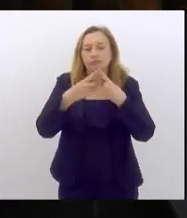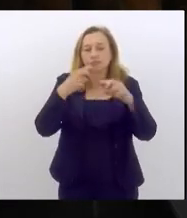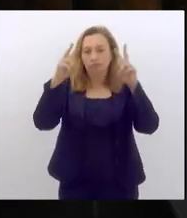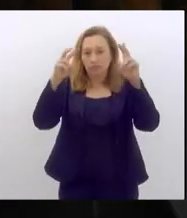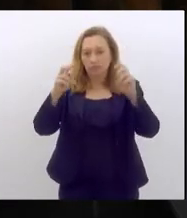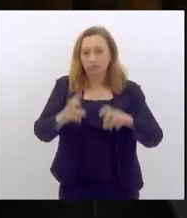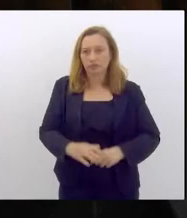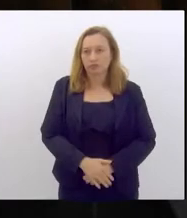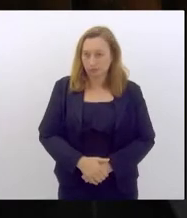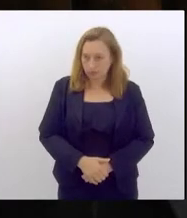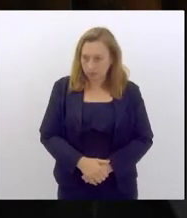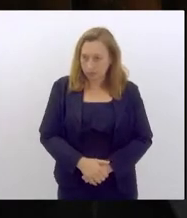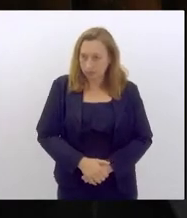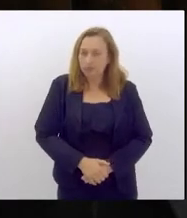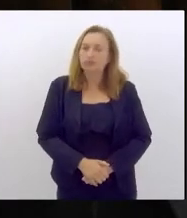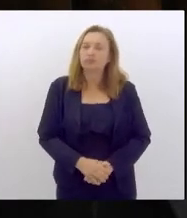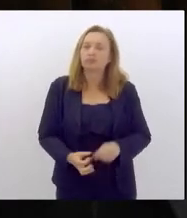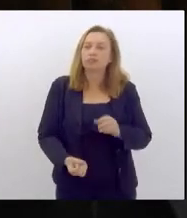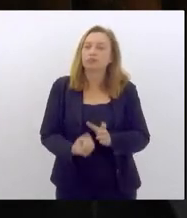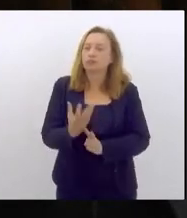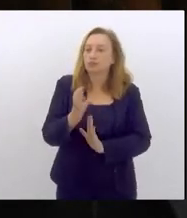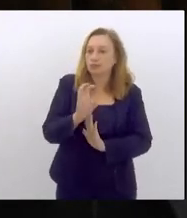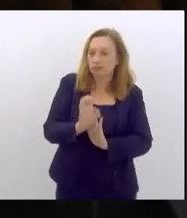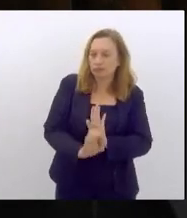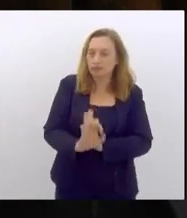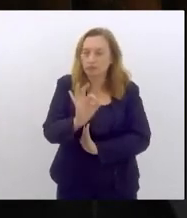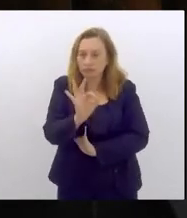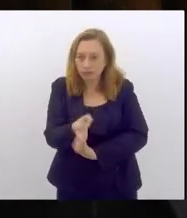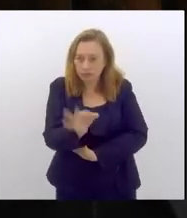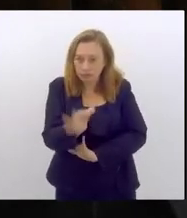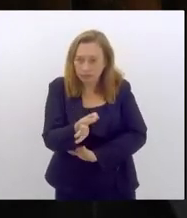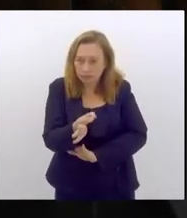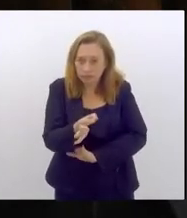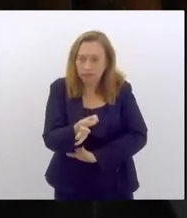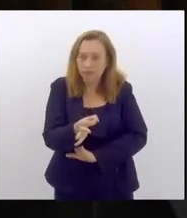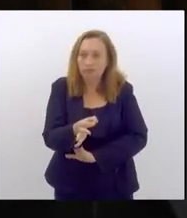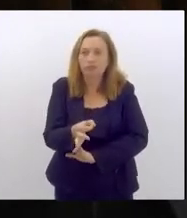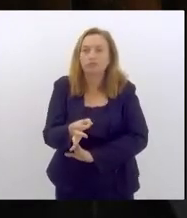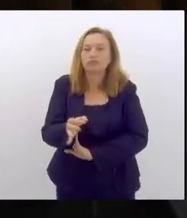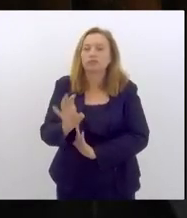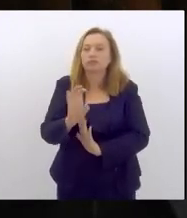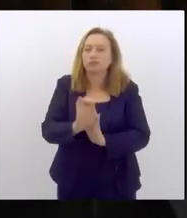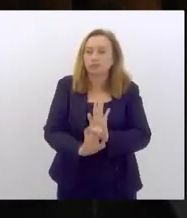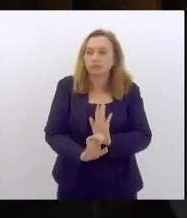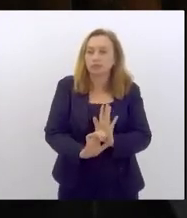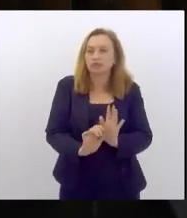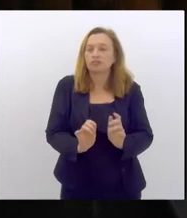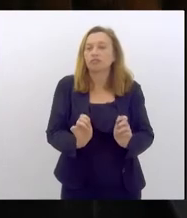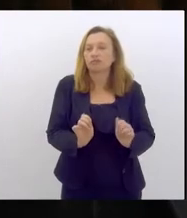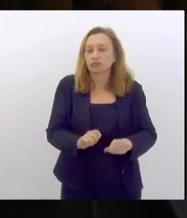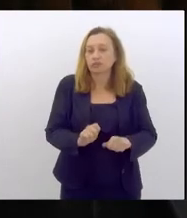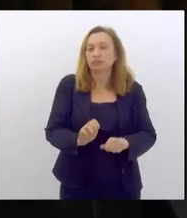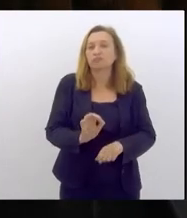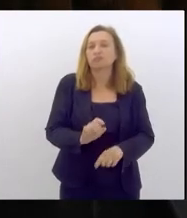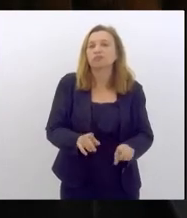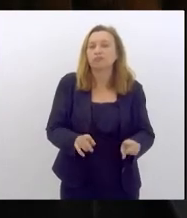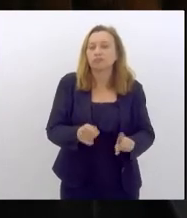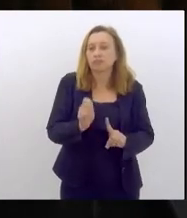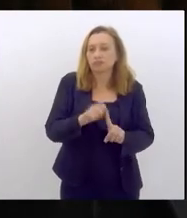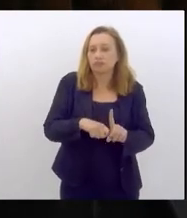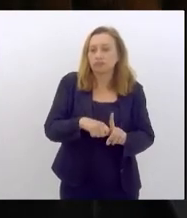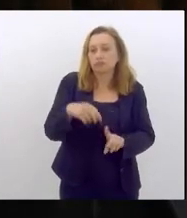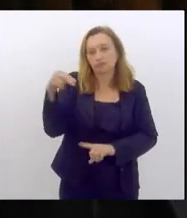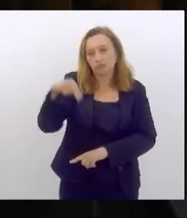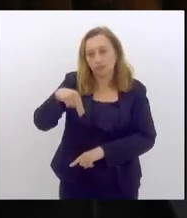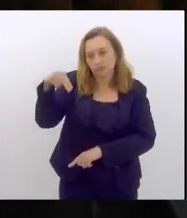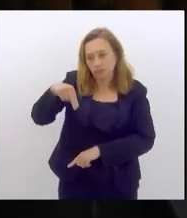matéria, fiz as emendas pertinentes, inclusive a emenda de compensação, e no mês de